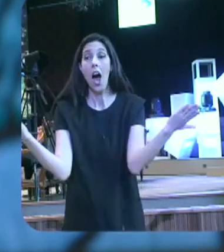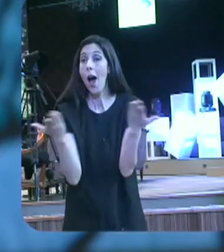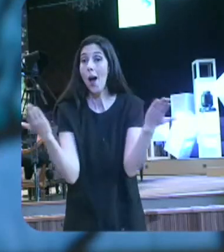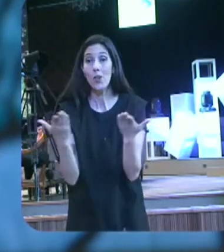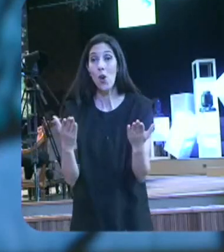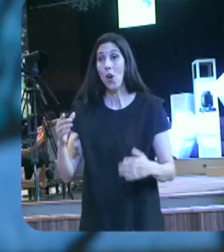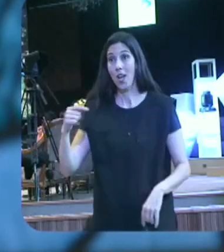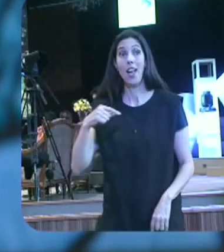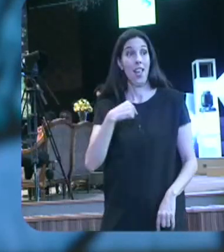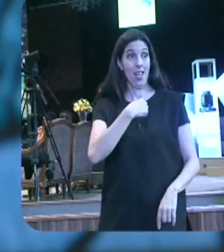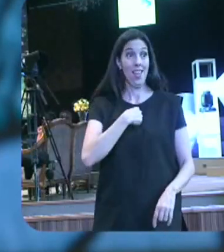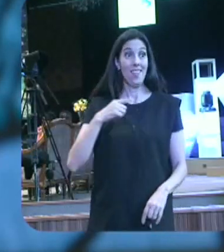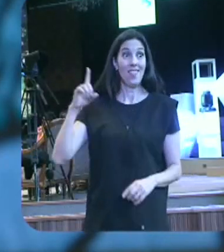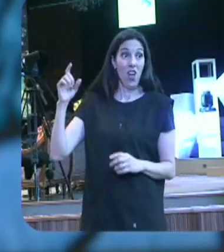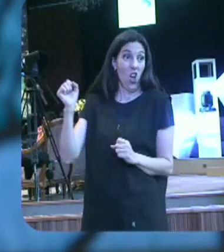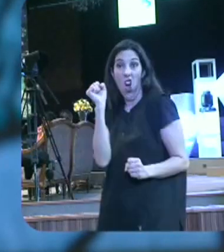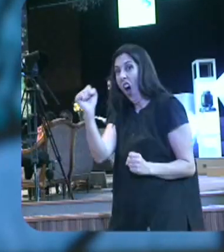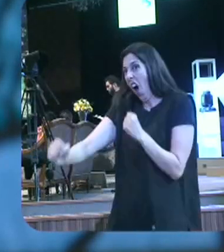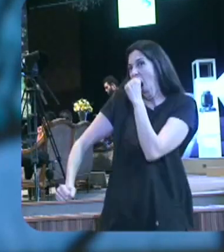colo de Jesus,